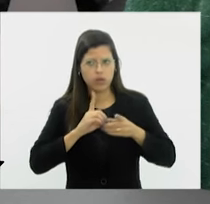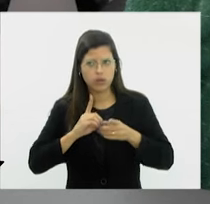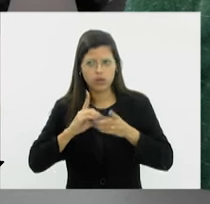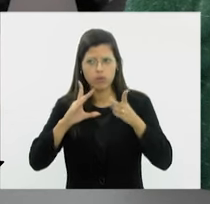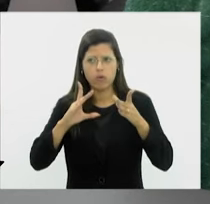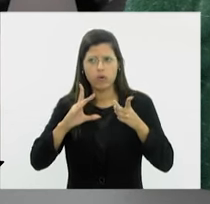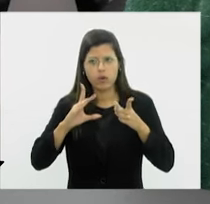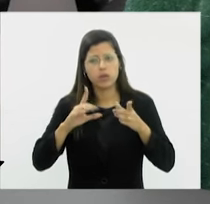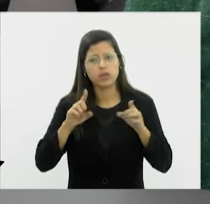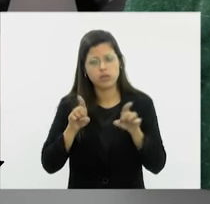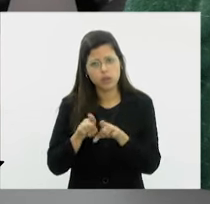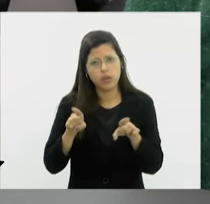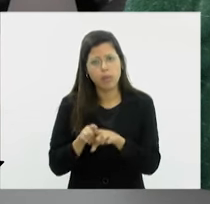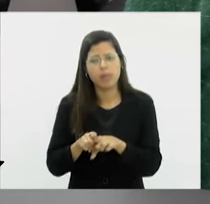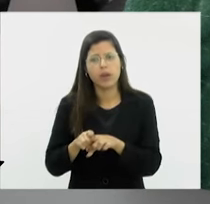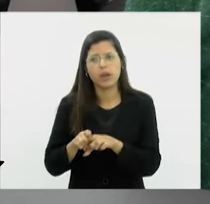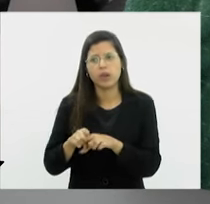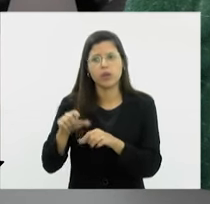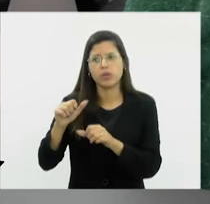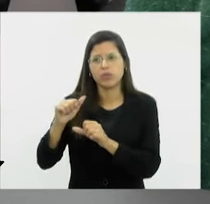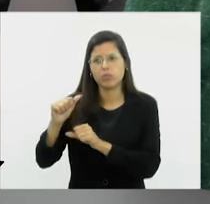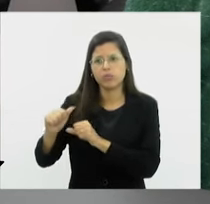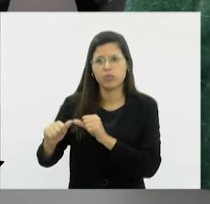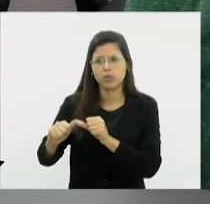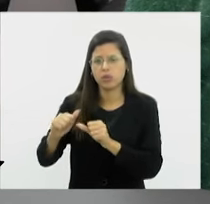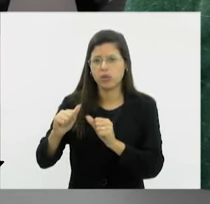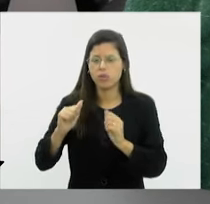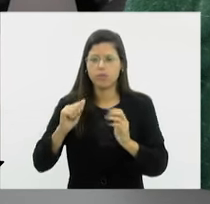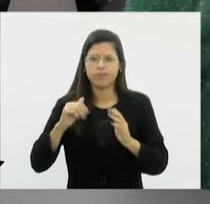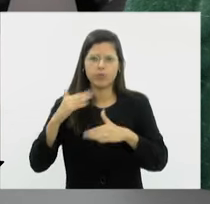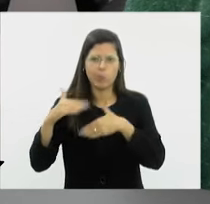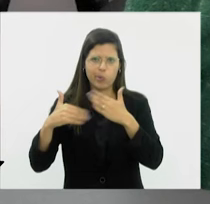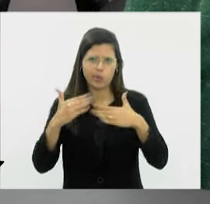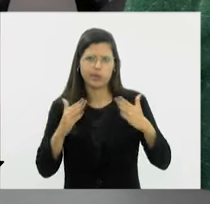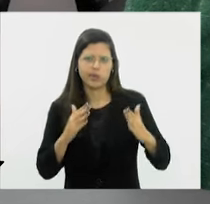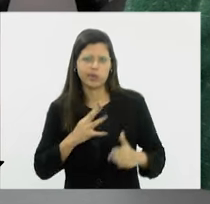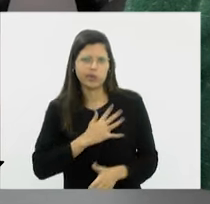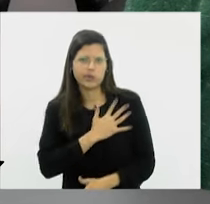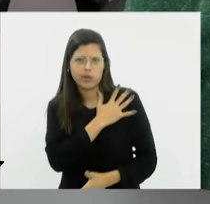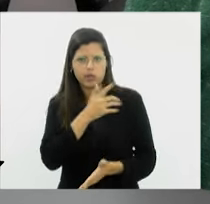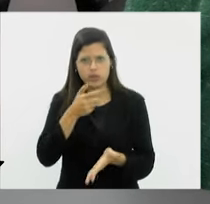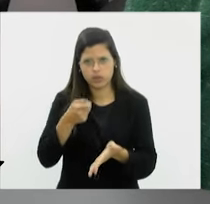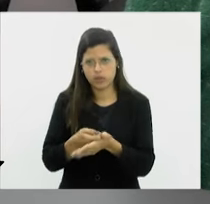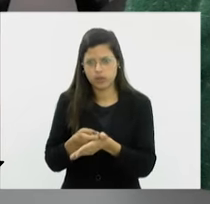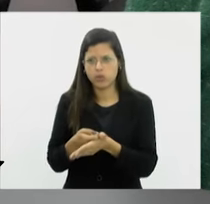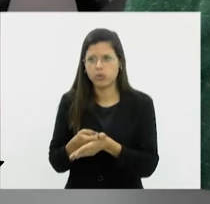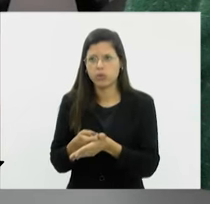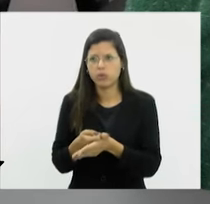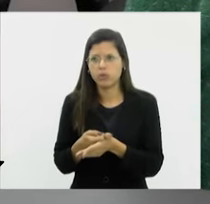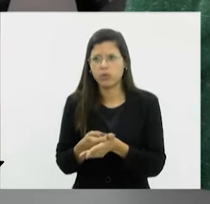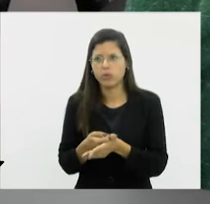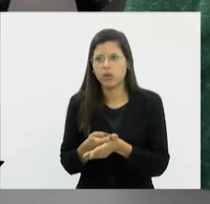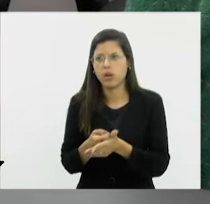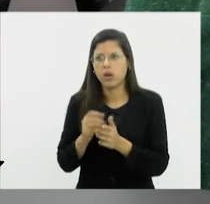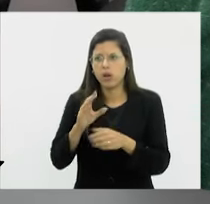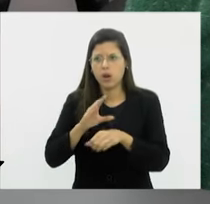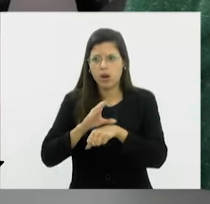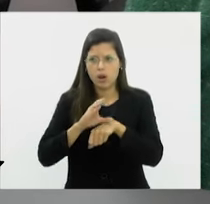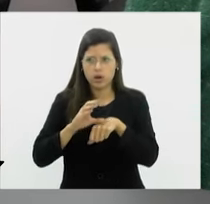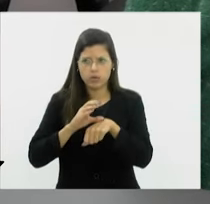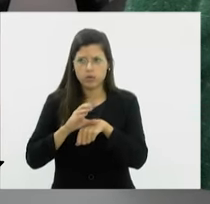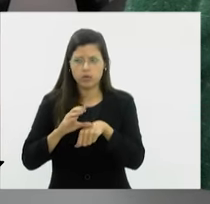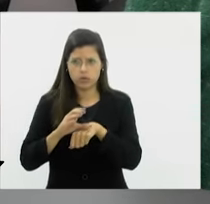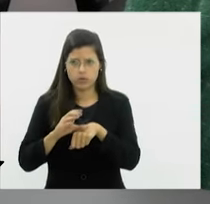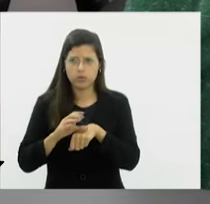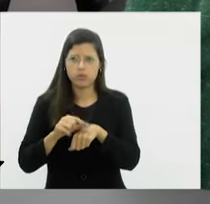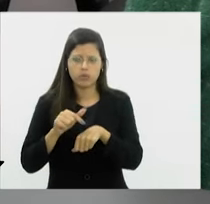página com relação ao que haveria sido o processo da ditadura militar. Basta lembrar que a Constituição foi promulgada com o discurso